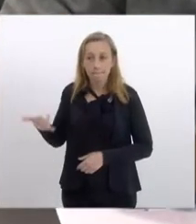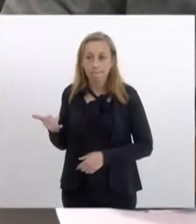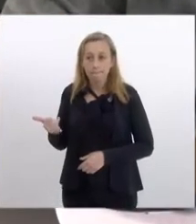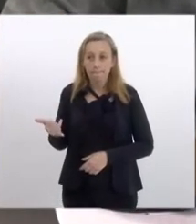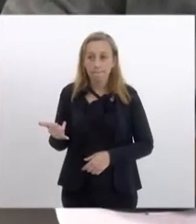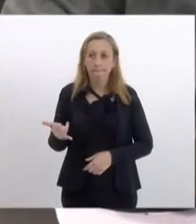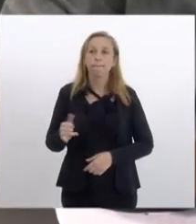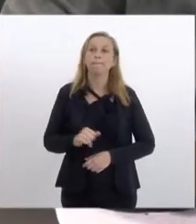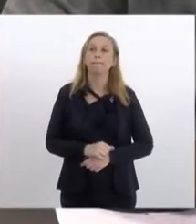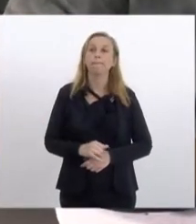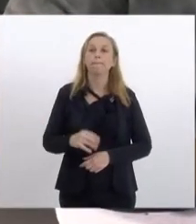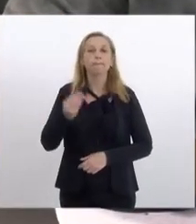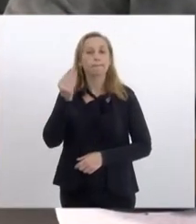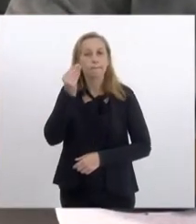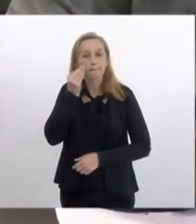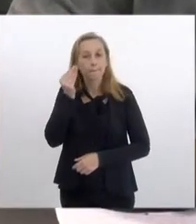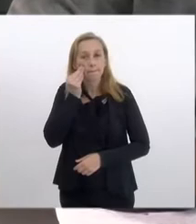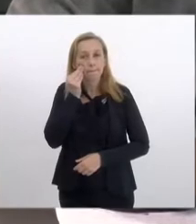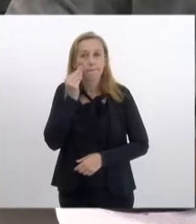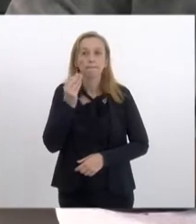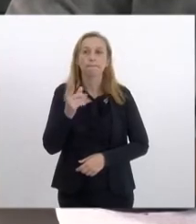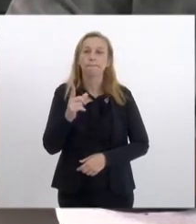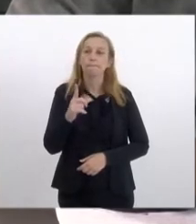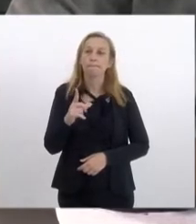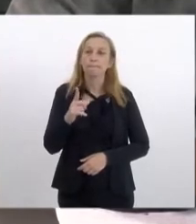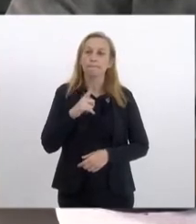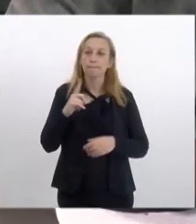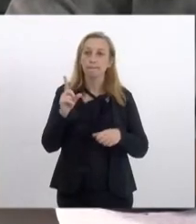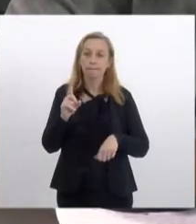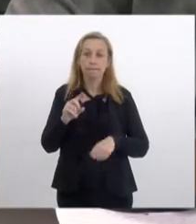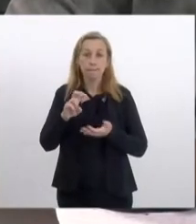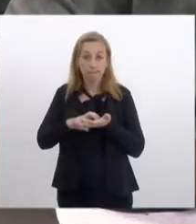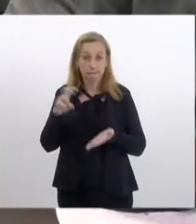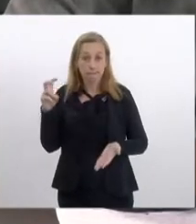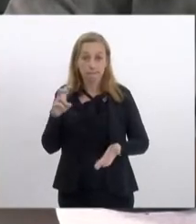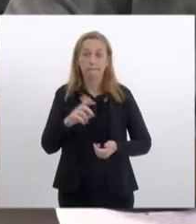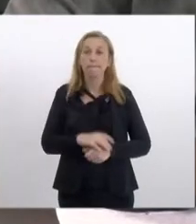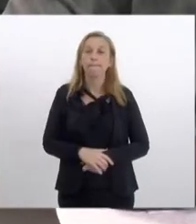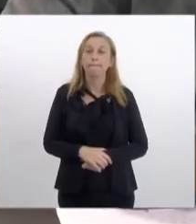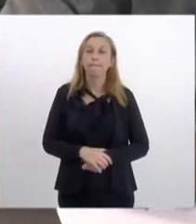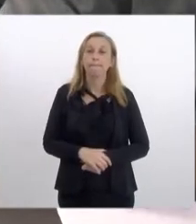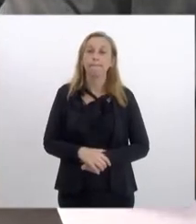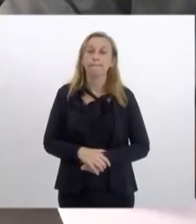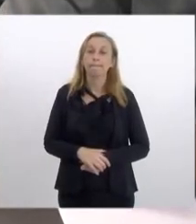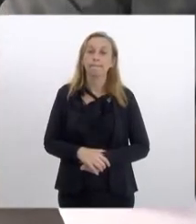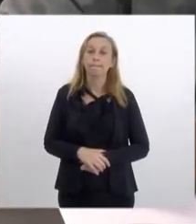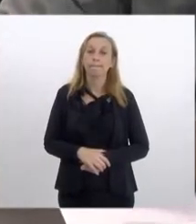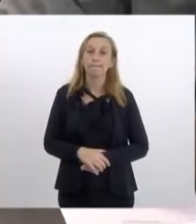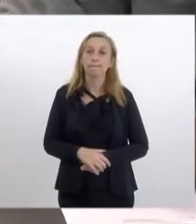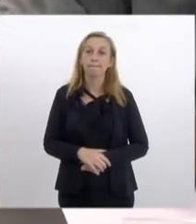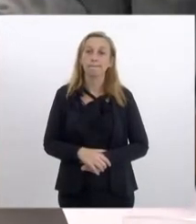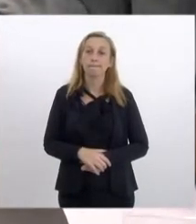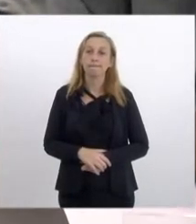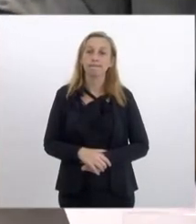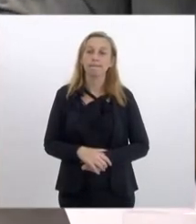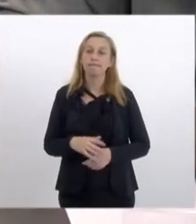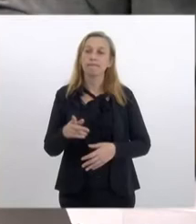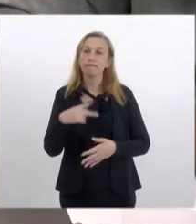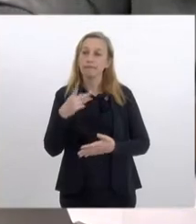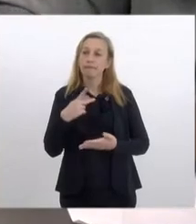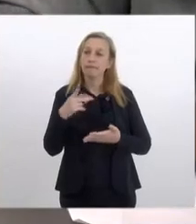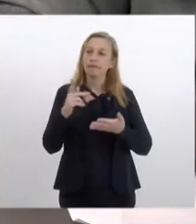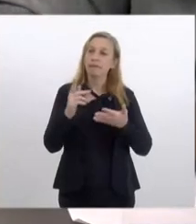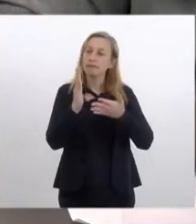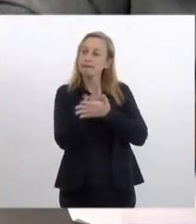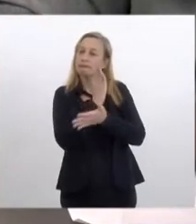então, nessa oportunidade que nós estamos tendo nessa manhã, eu gostaria de fazer alguns pontos que eu acho que,